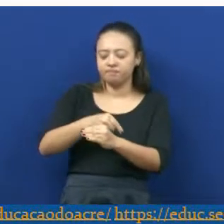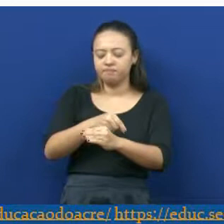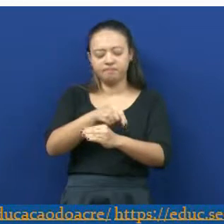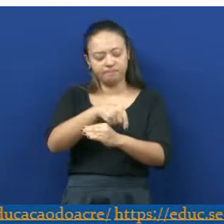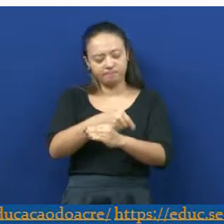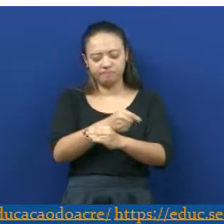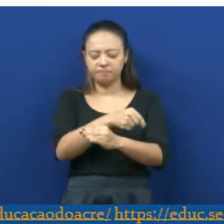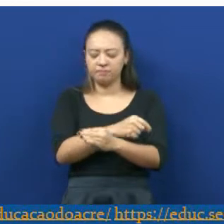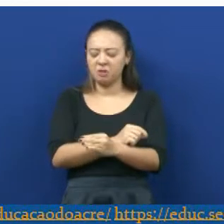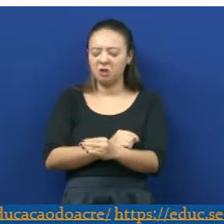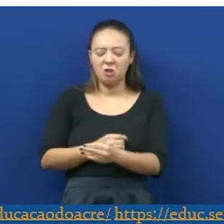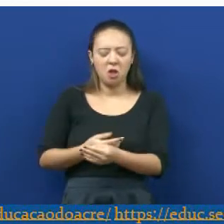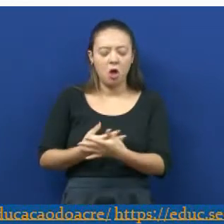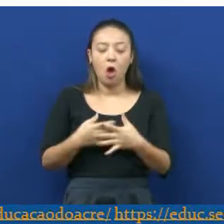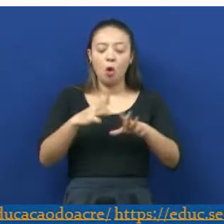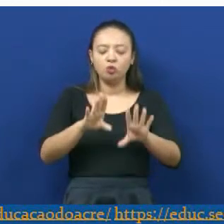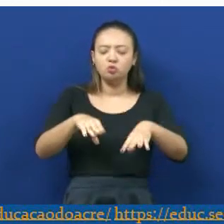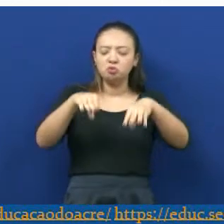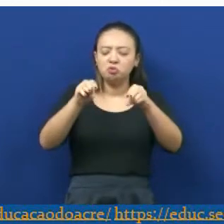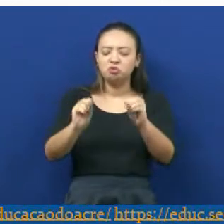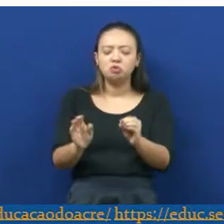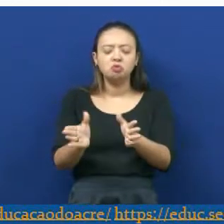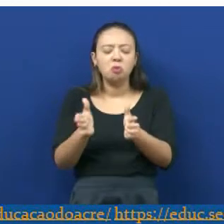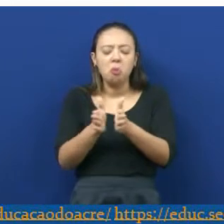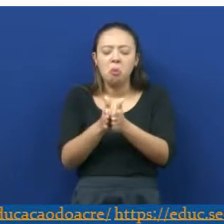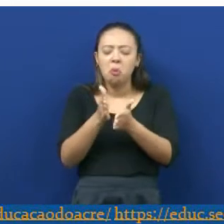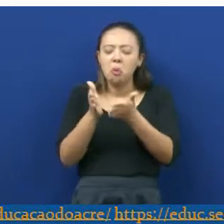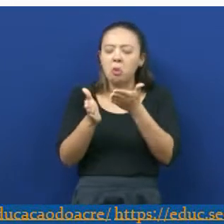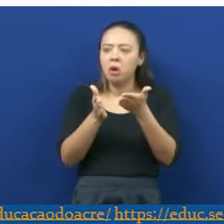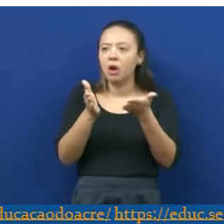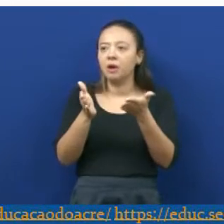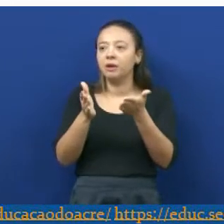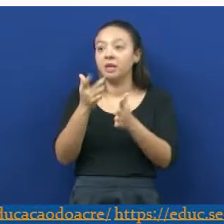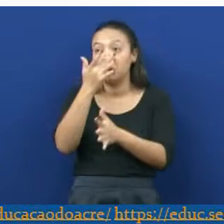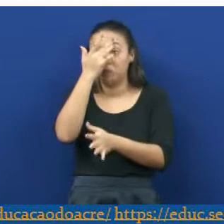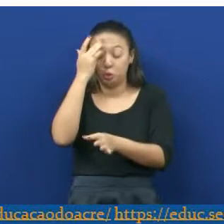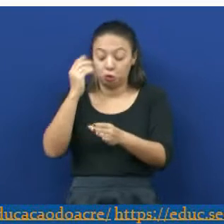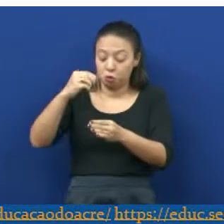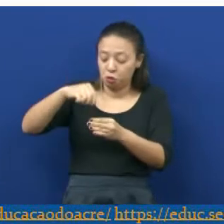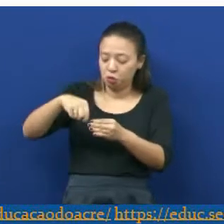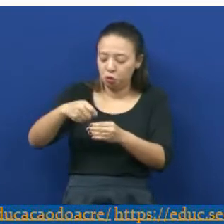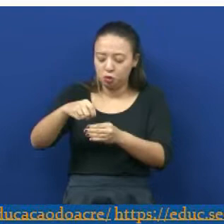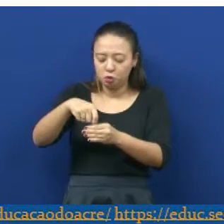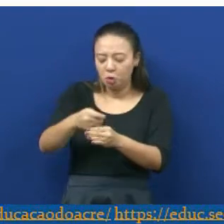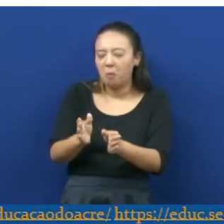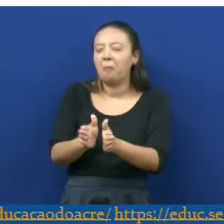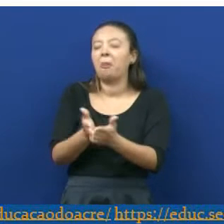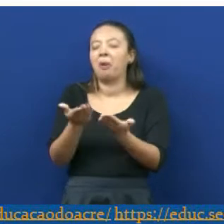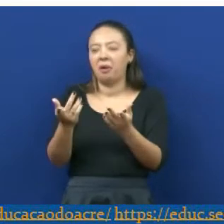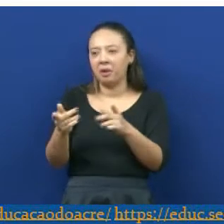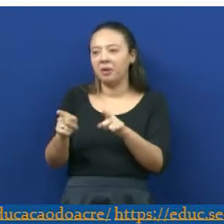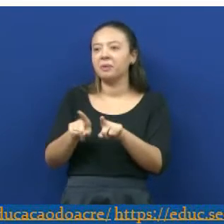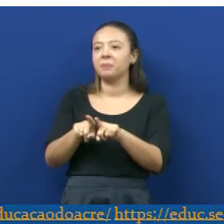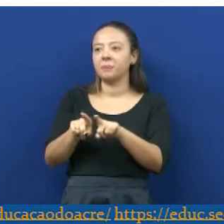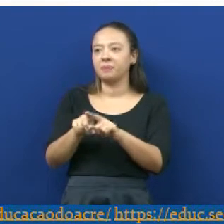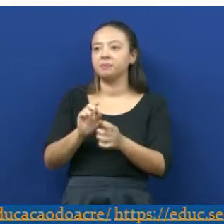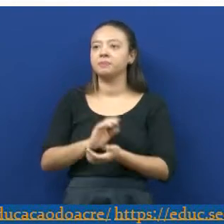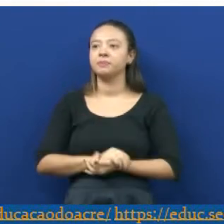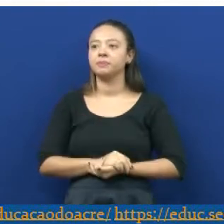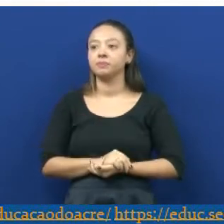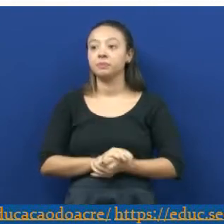a melhor das sedas, entre os dedos da costureira, ágeis como os galgos de Diana, para dar a isto uma cor